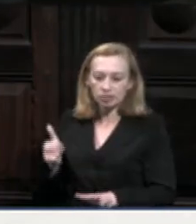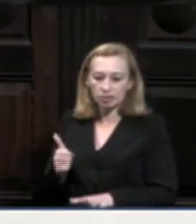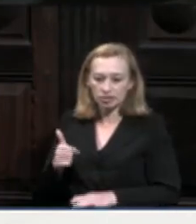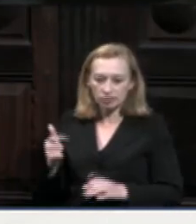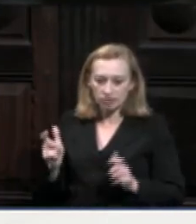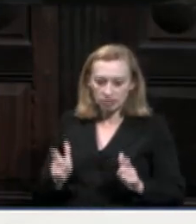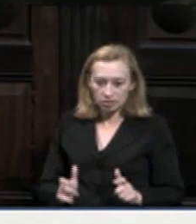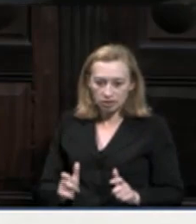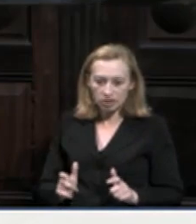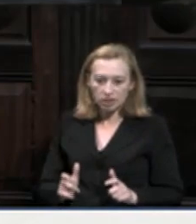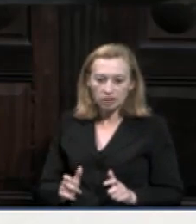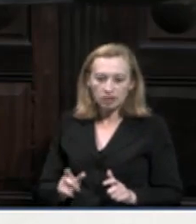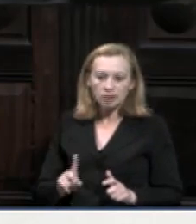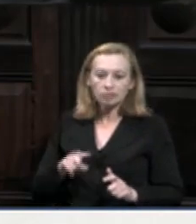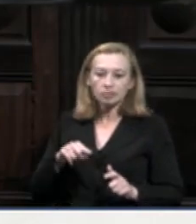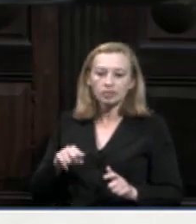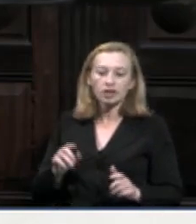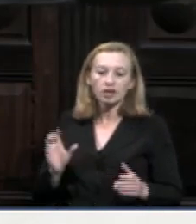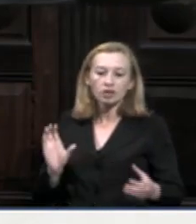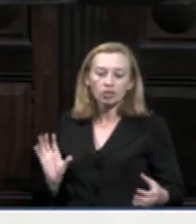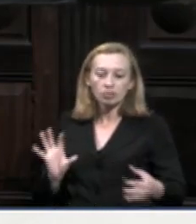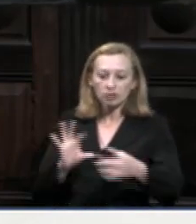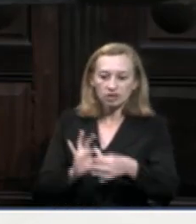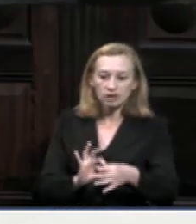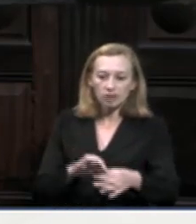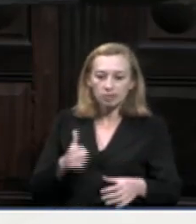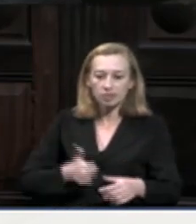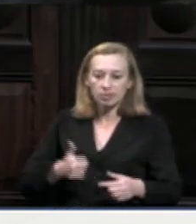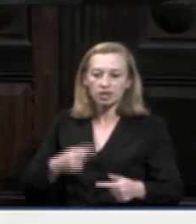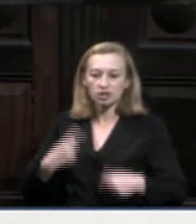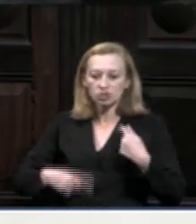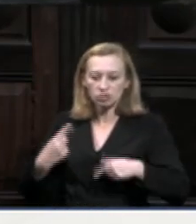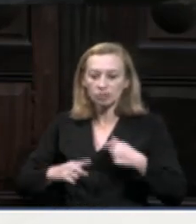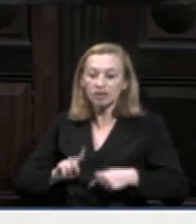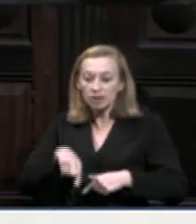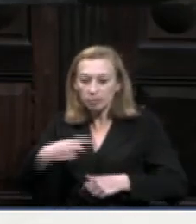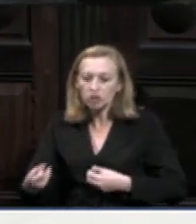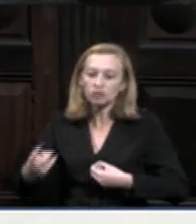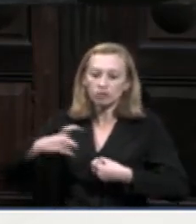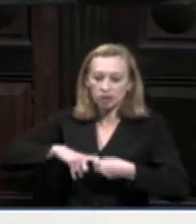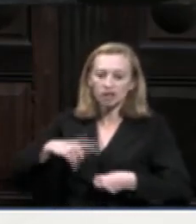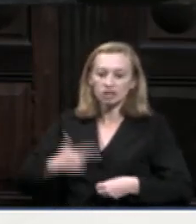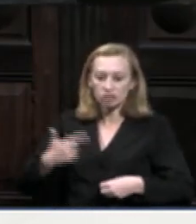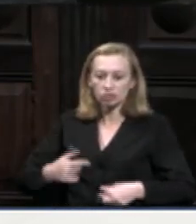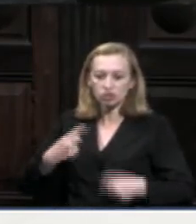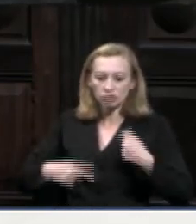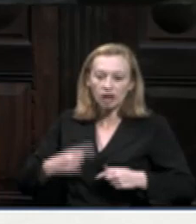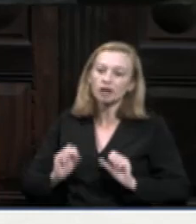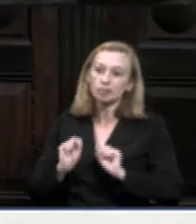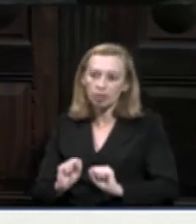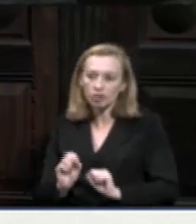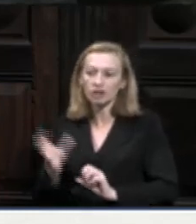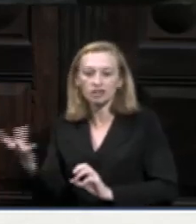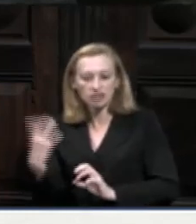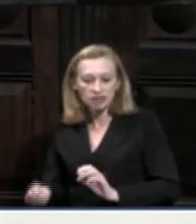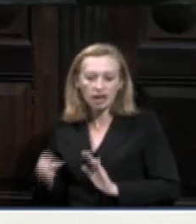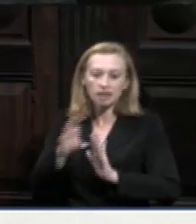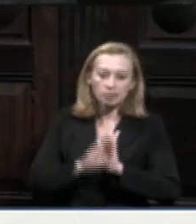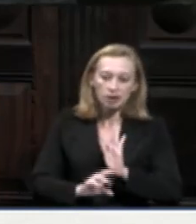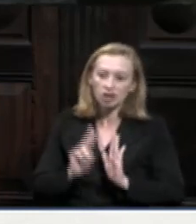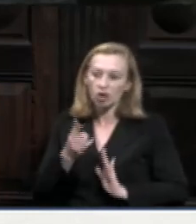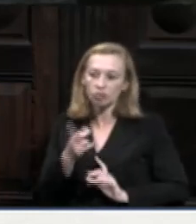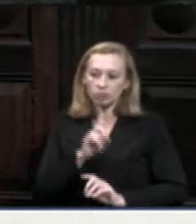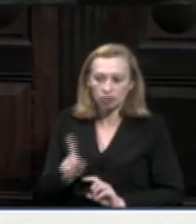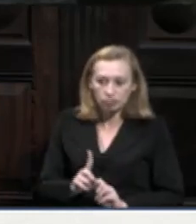é? Para completar a primeira discussão, digamos assim. Ele ainda vai voltar em segunda discussão e poderá ou não receber emendas em segunda discussão.